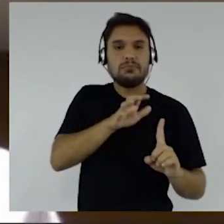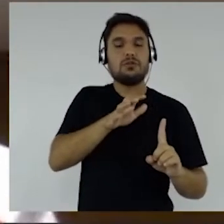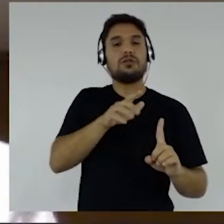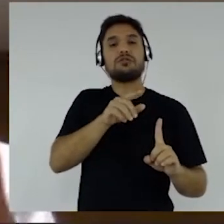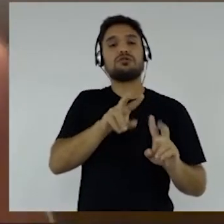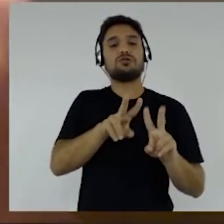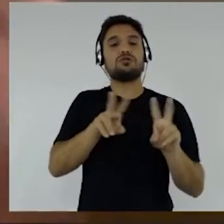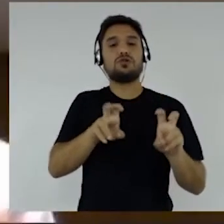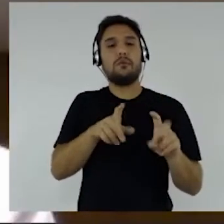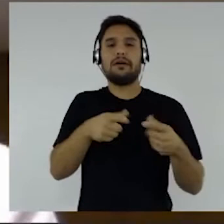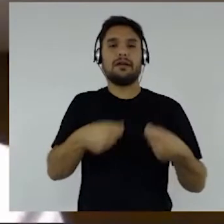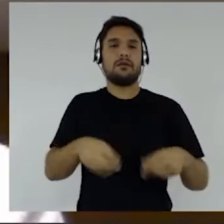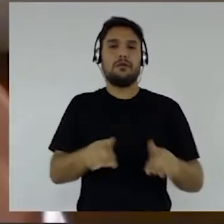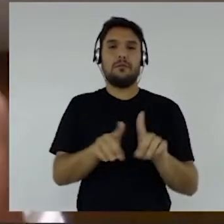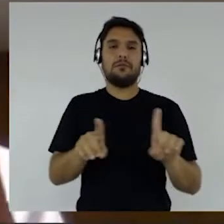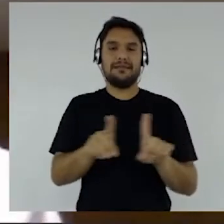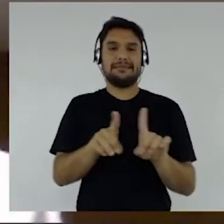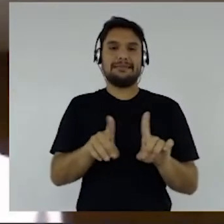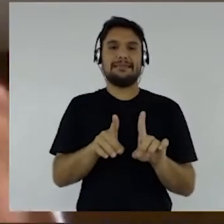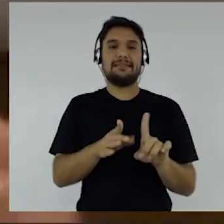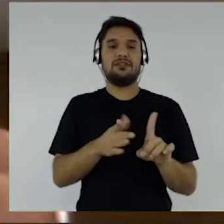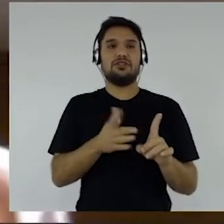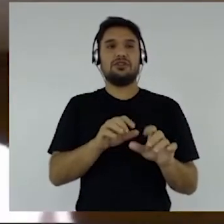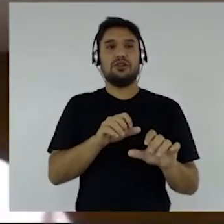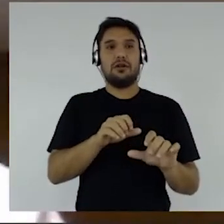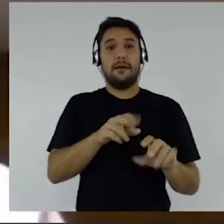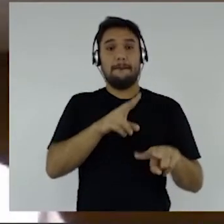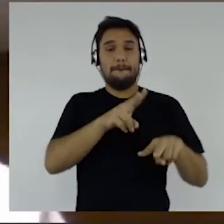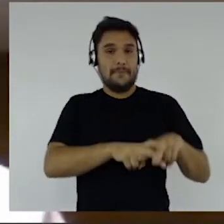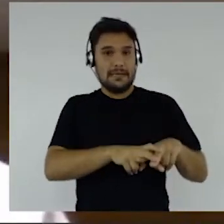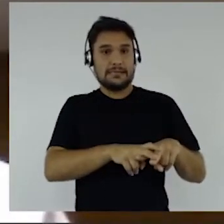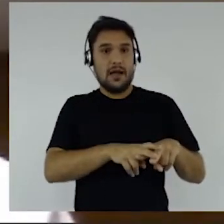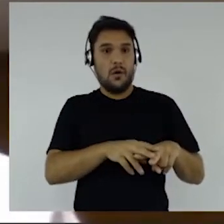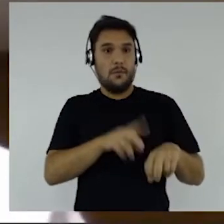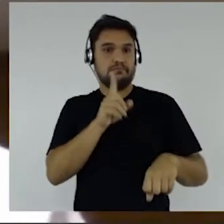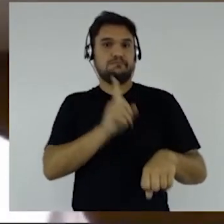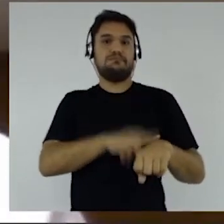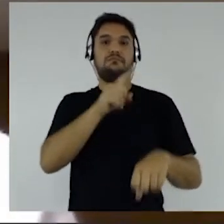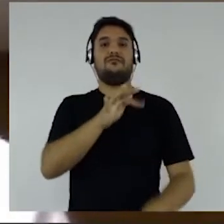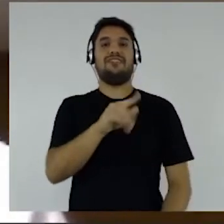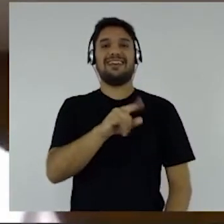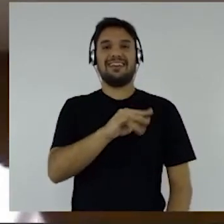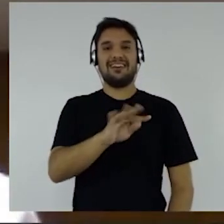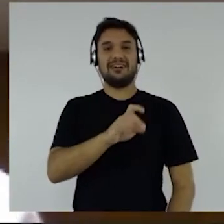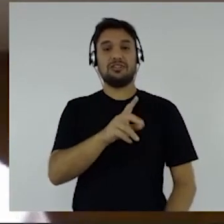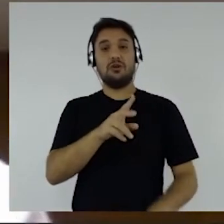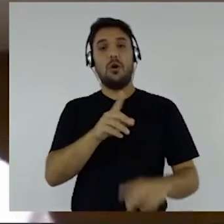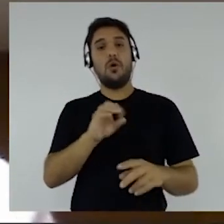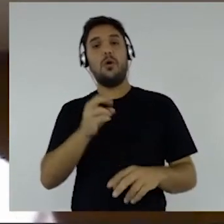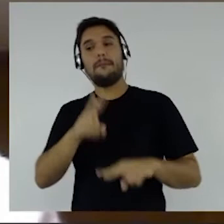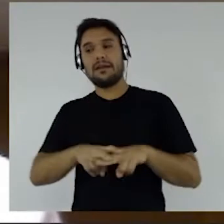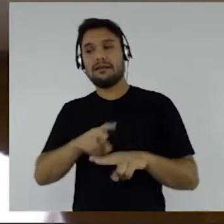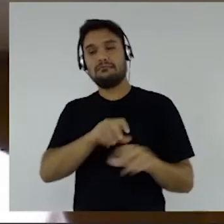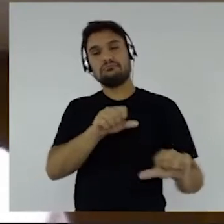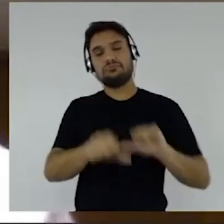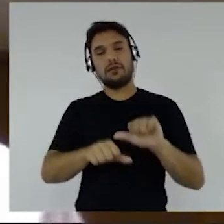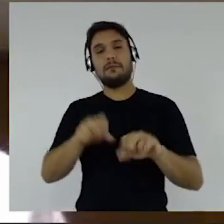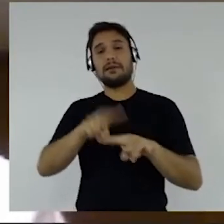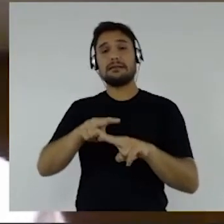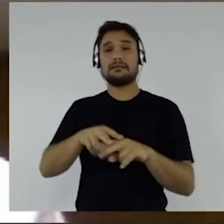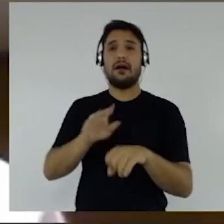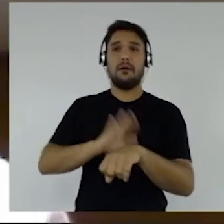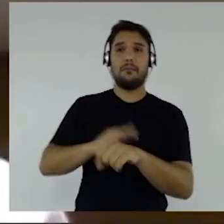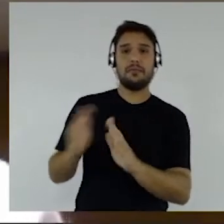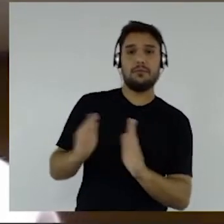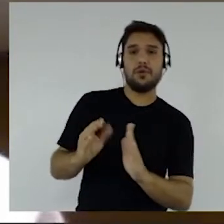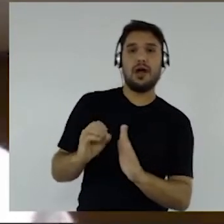à desnecessidade de conversão daquela prisão em flagrante numa prisão preventiva ou temporária. Então, essa seria a